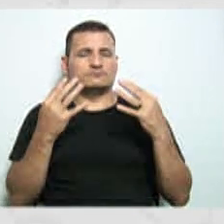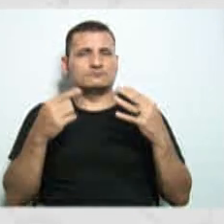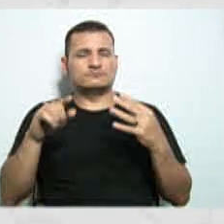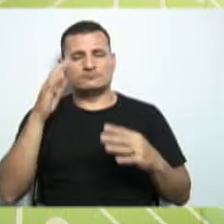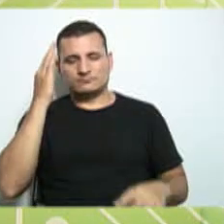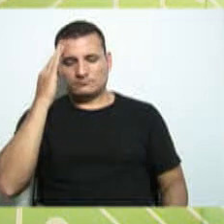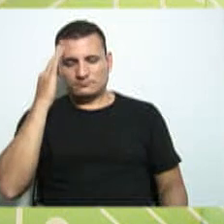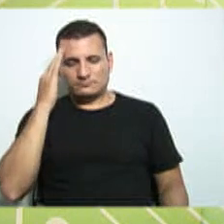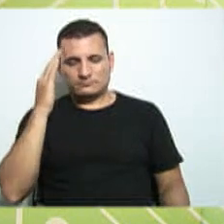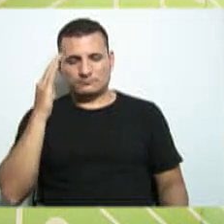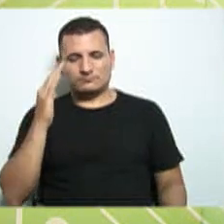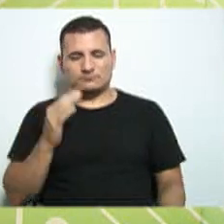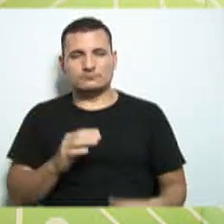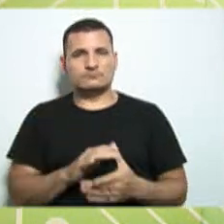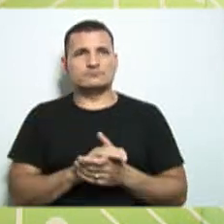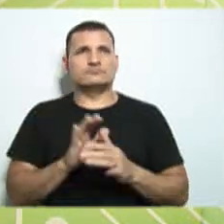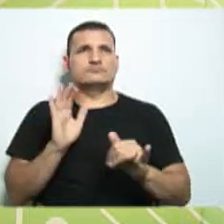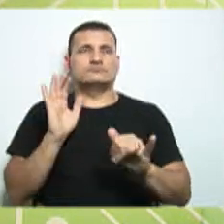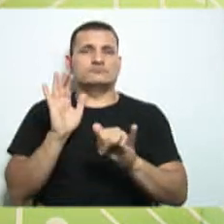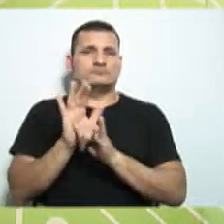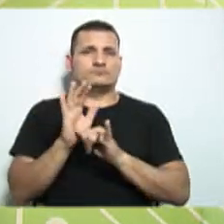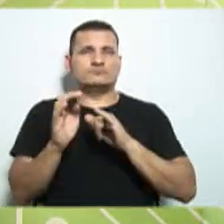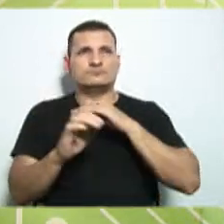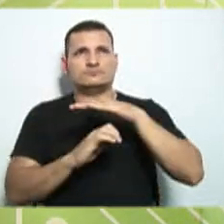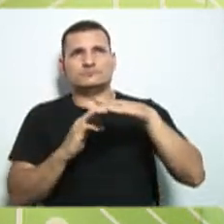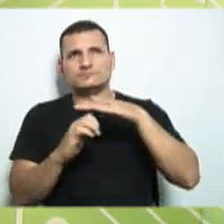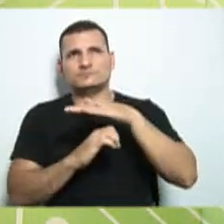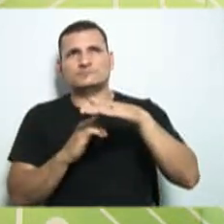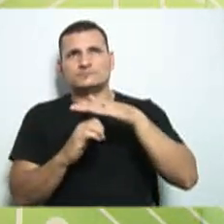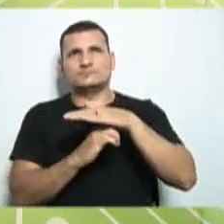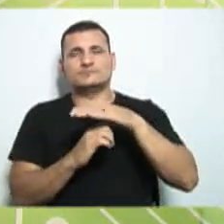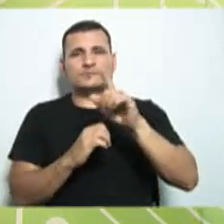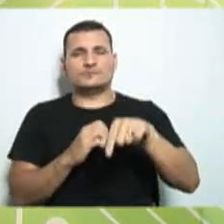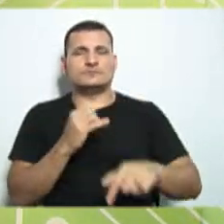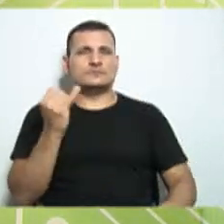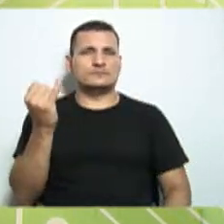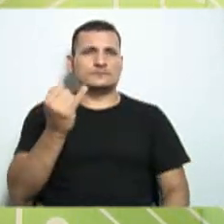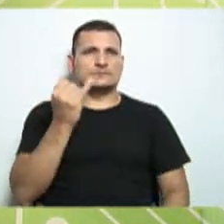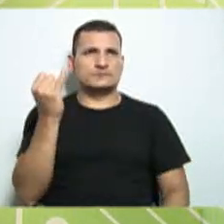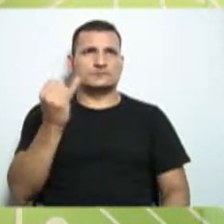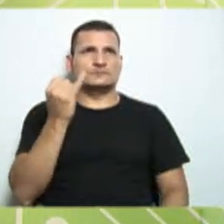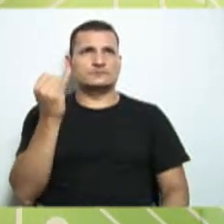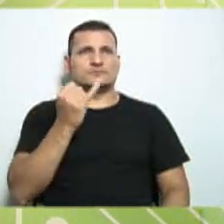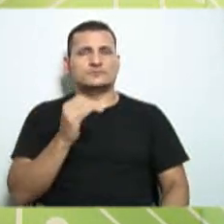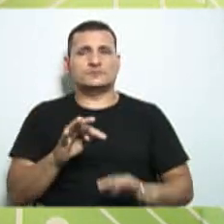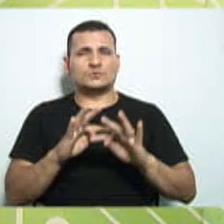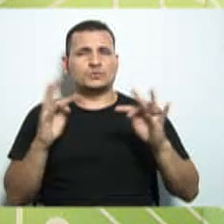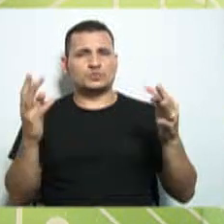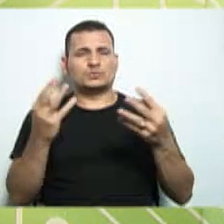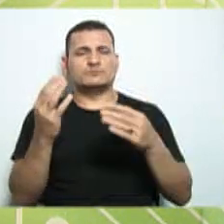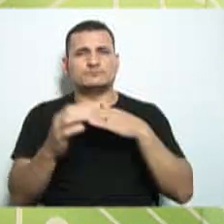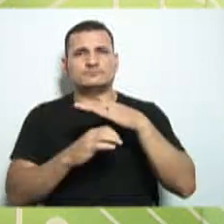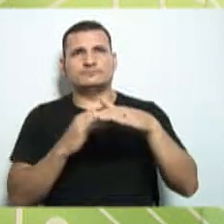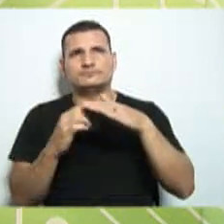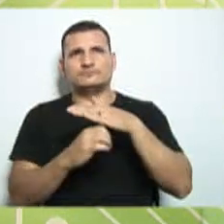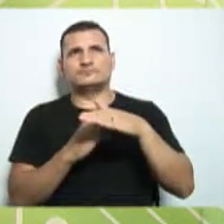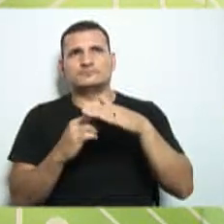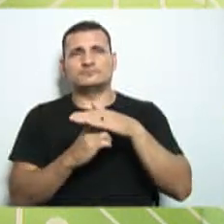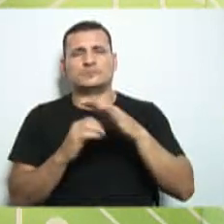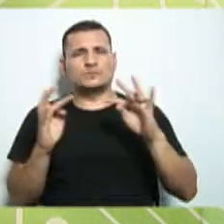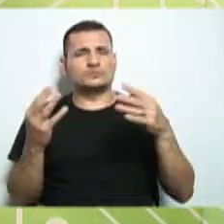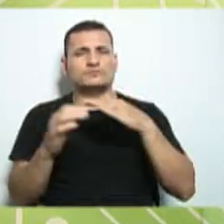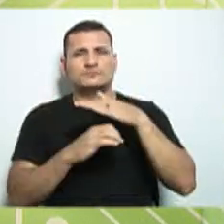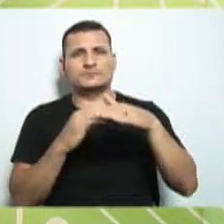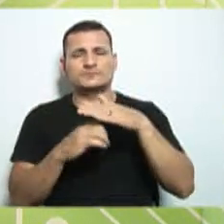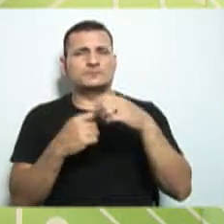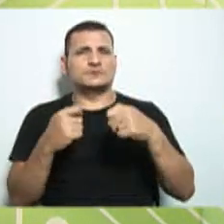entender o seguinte: a identidade organizacional, ela é de suma importância para todas as organizações. Toda organização precisa